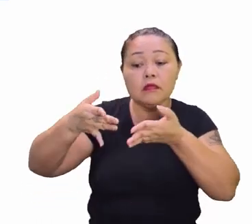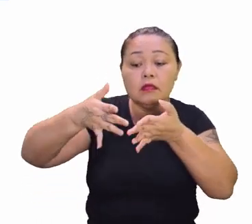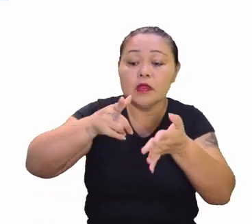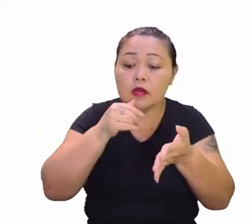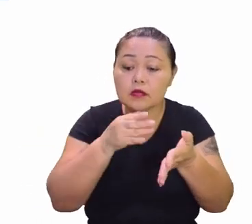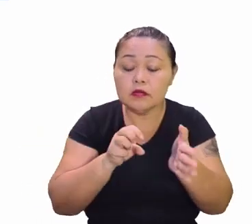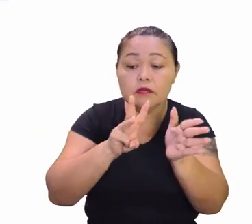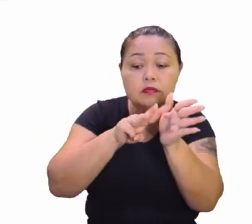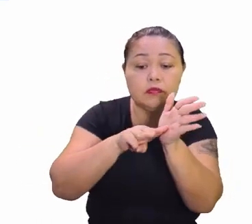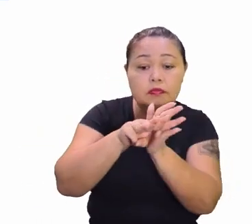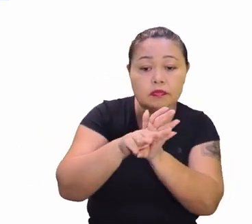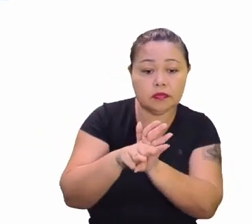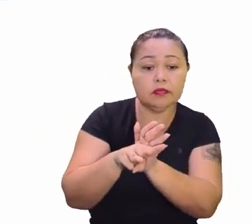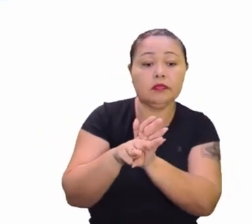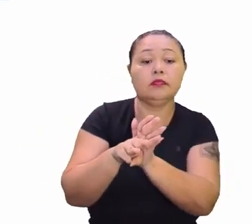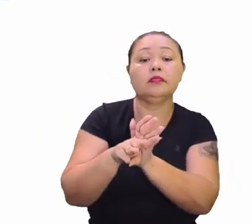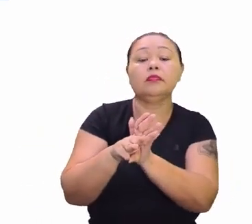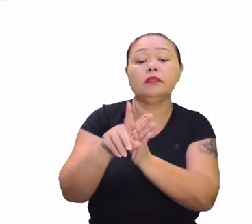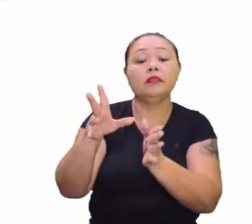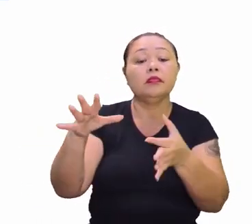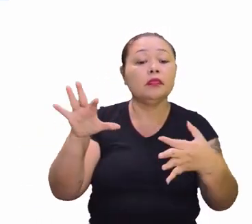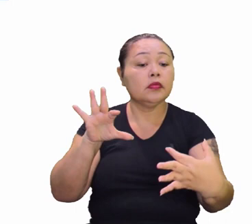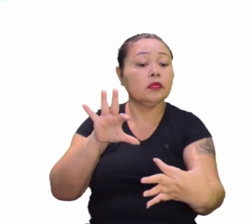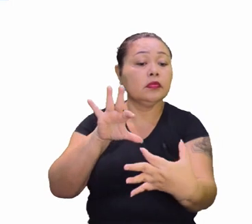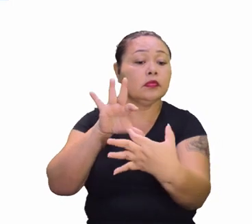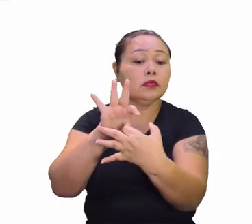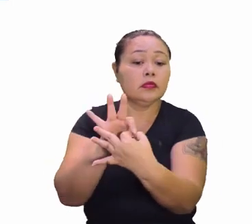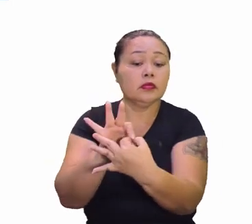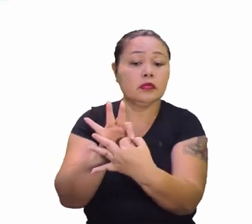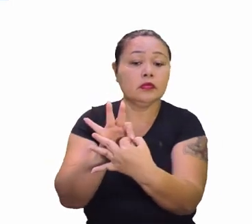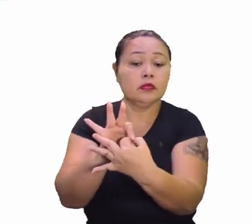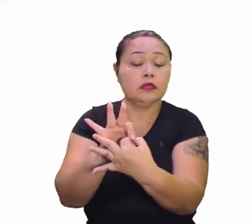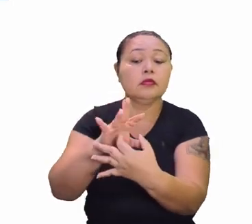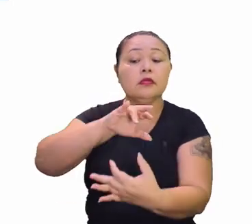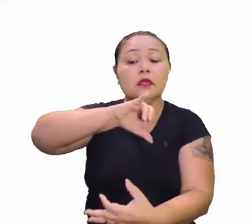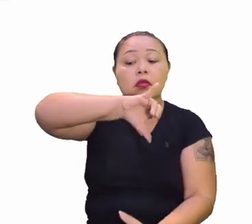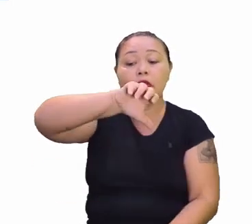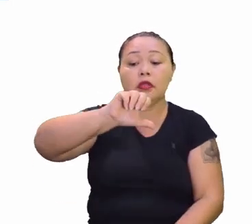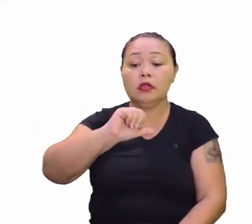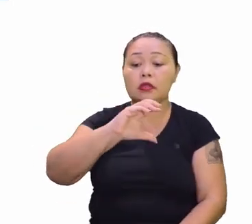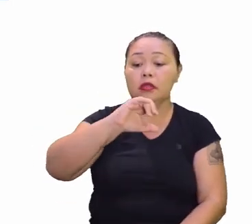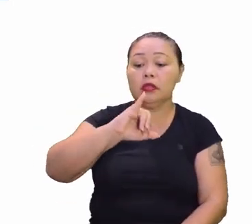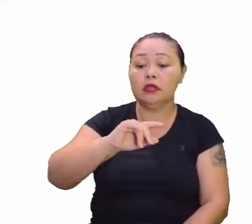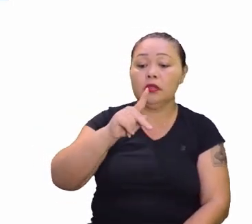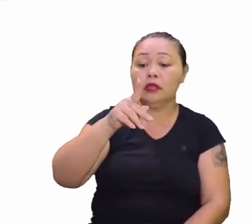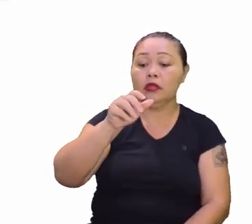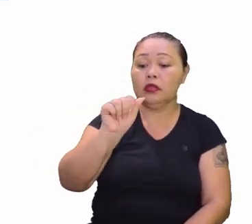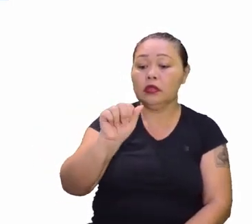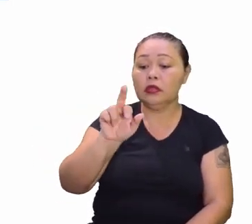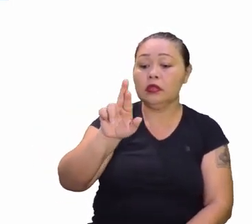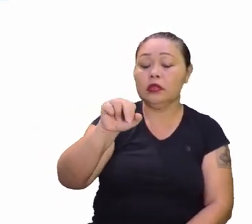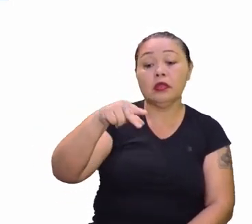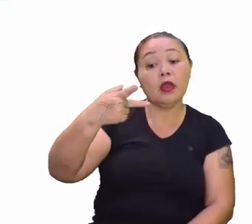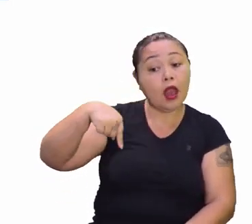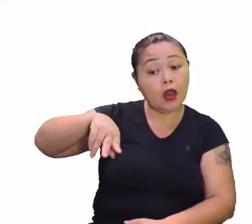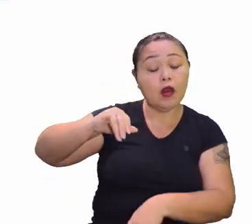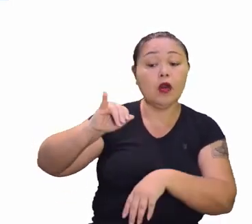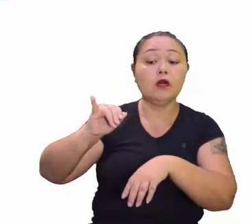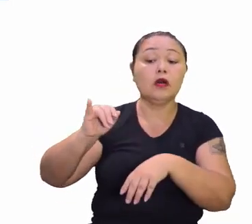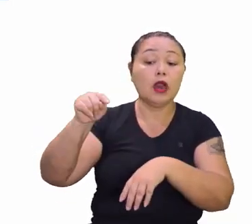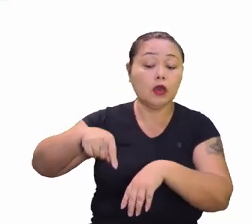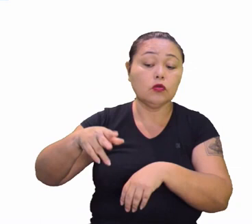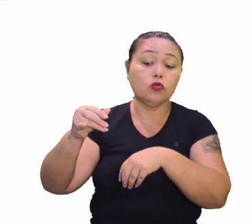Muito bem. É um afluente do Rio Madeira que se une a Jaci-Paraná, no município de Porto